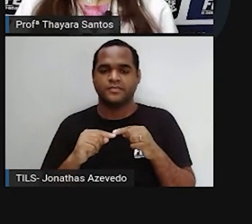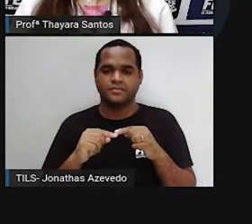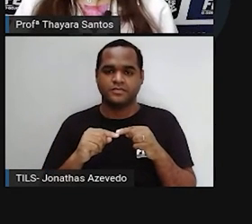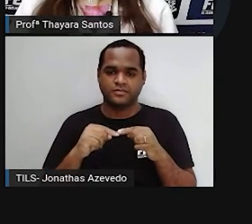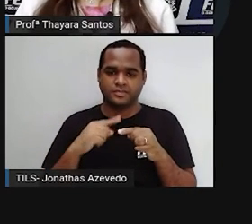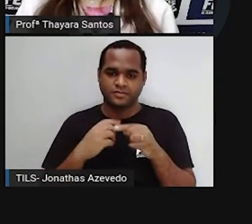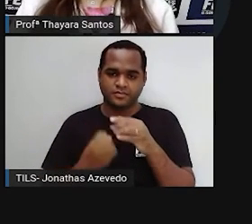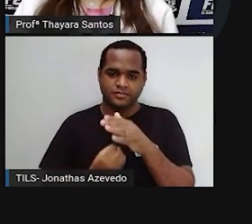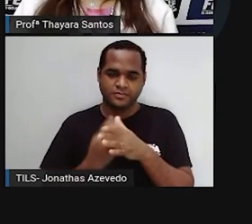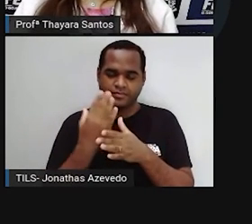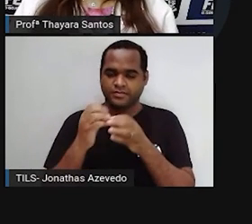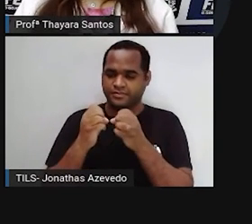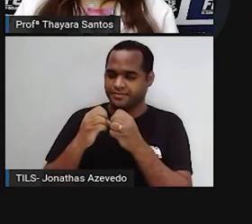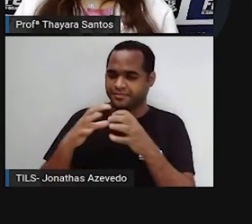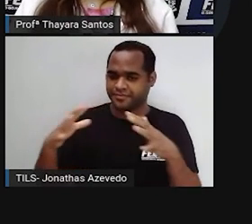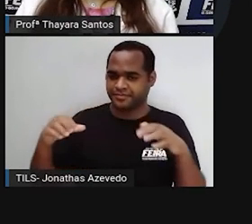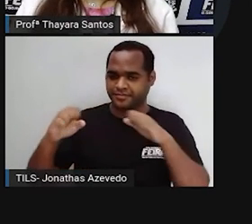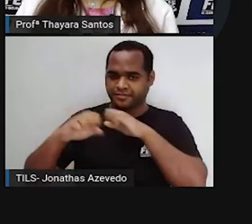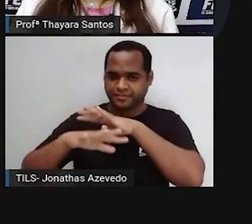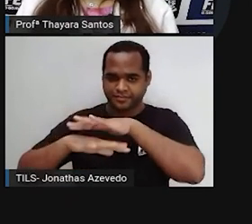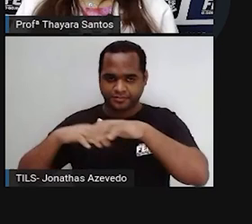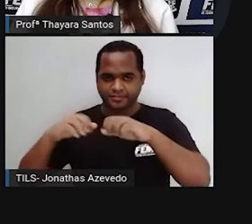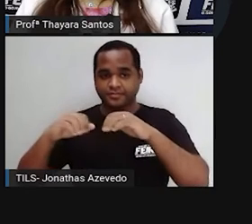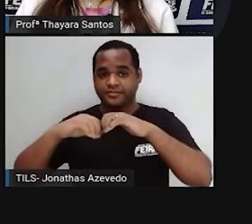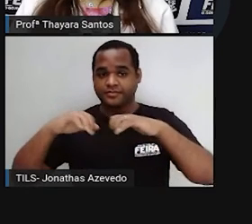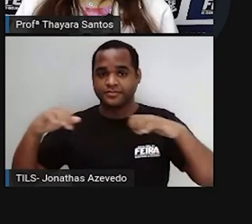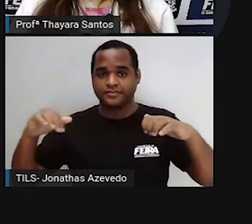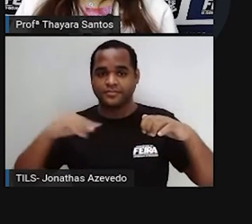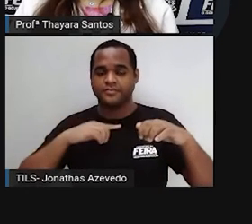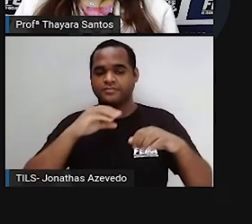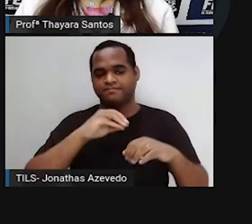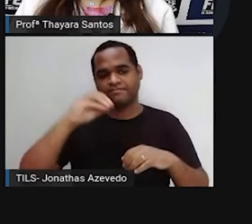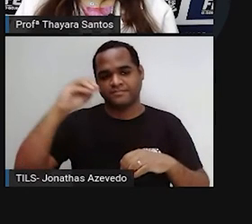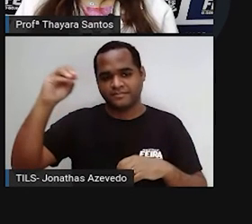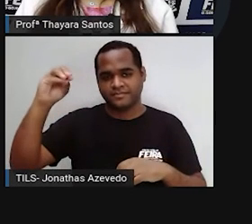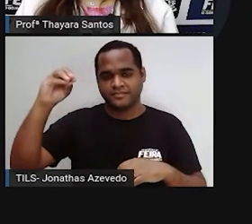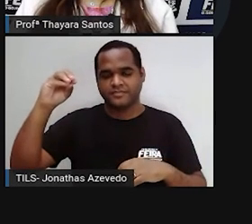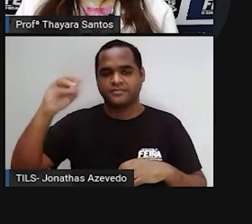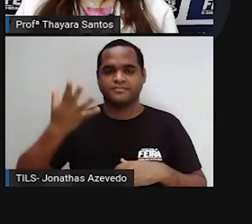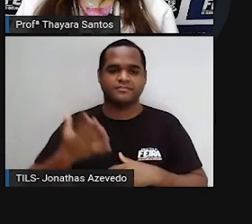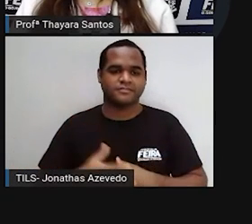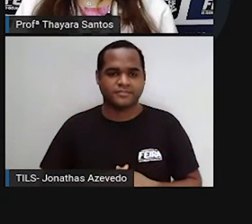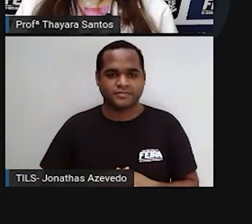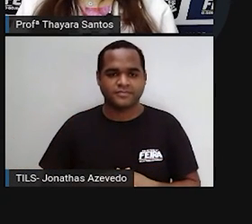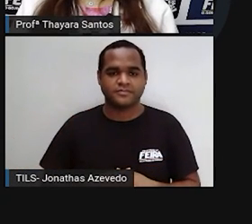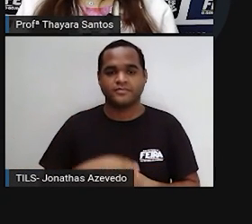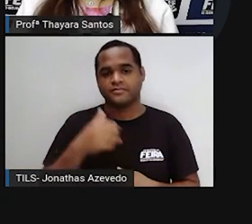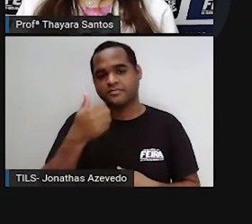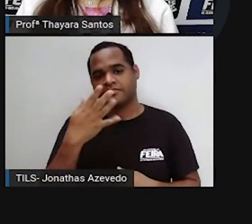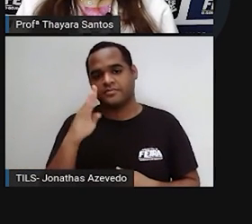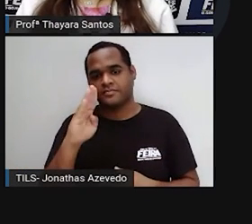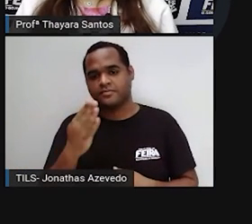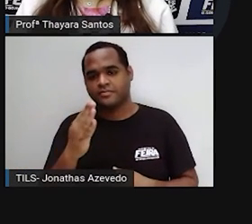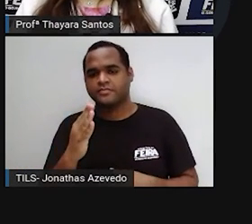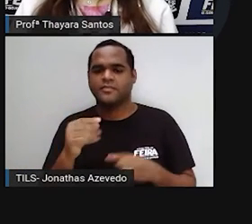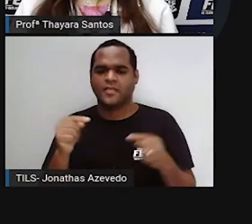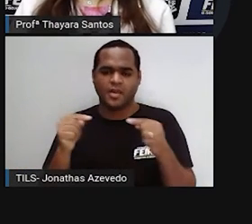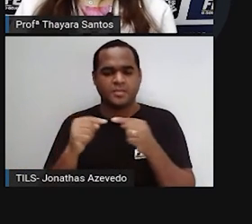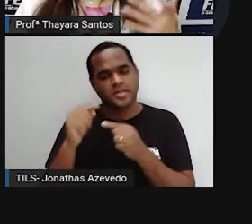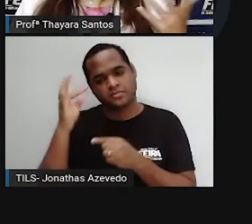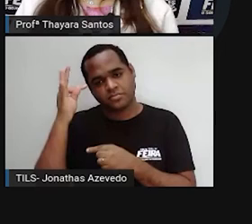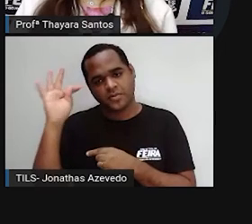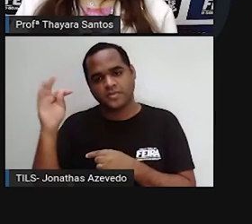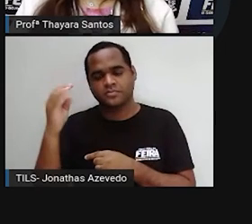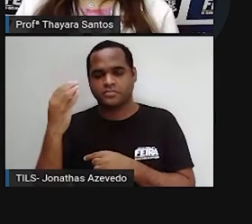originou o universo foi o afastamento das galáxias. Coloco cá. Ah, eu acho que os 14 bilhões de anos é uma evidência que